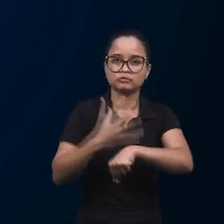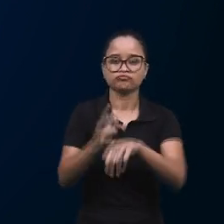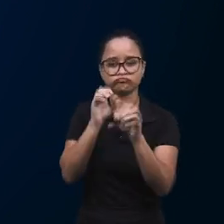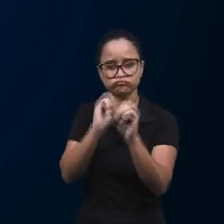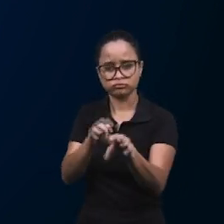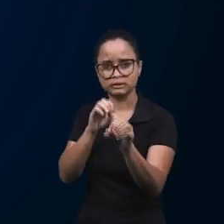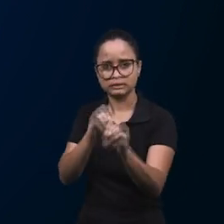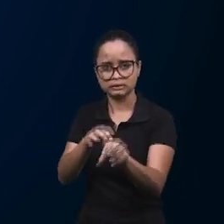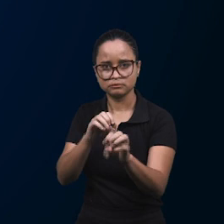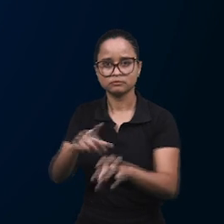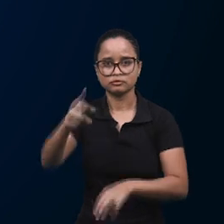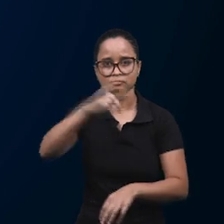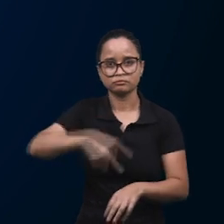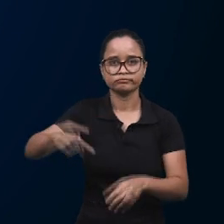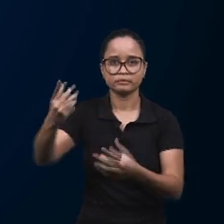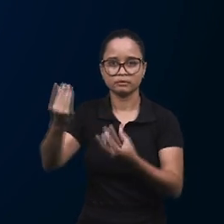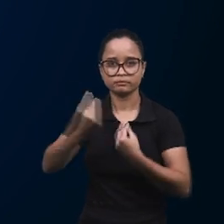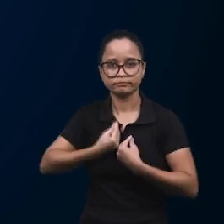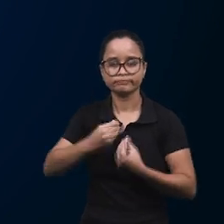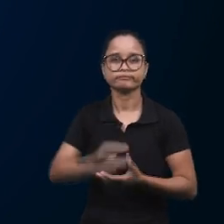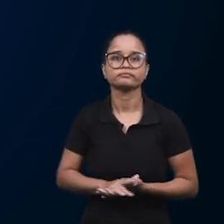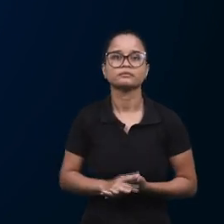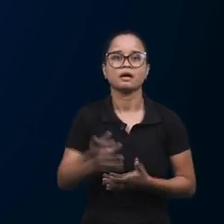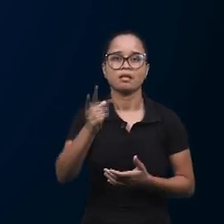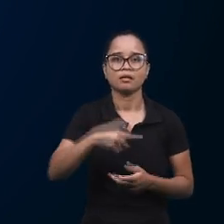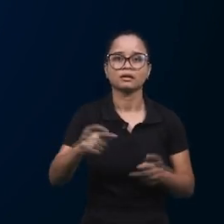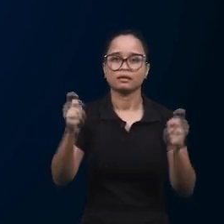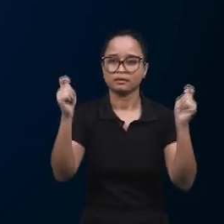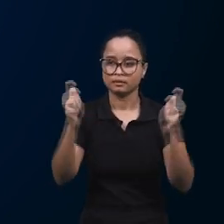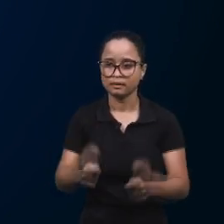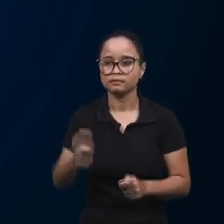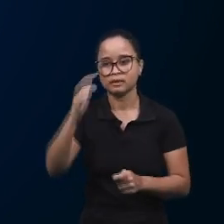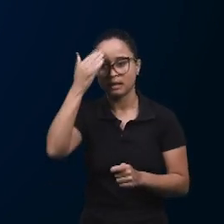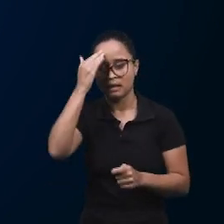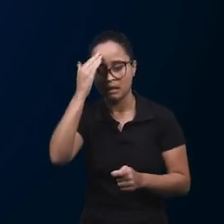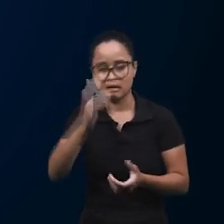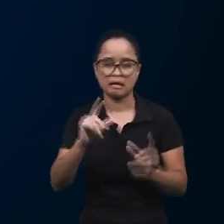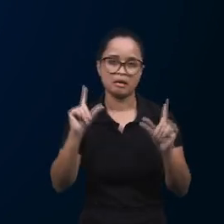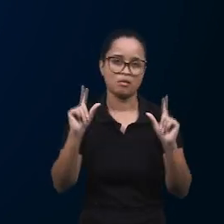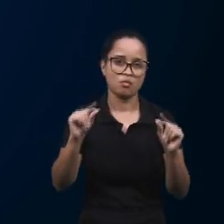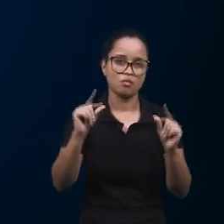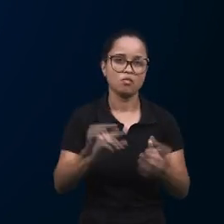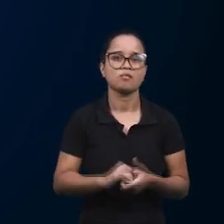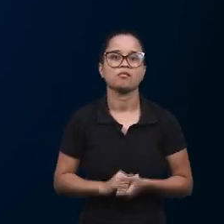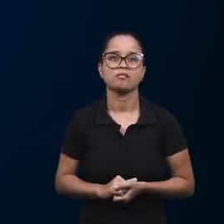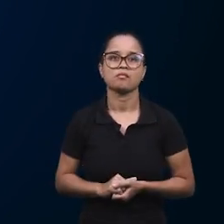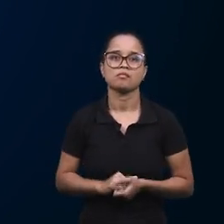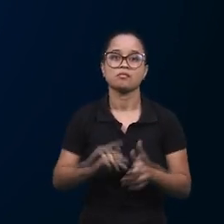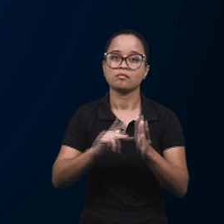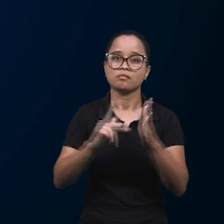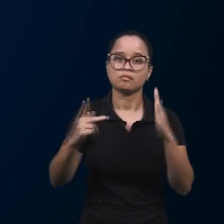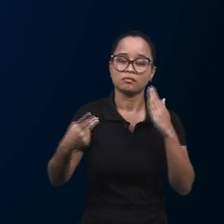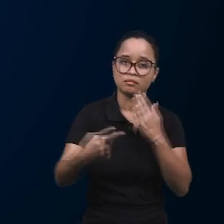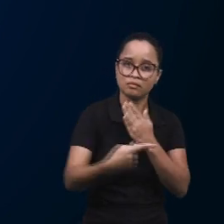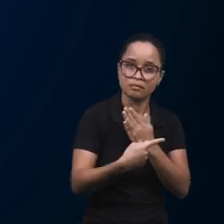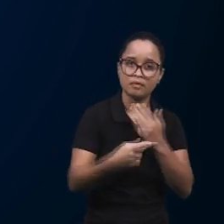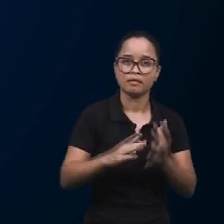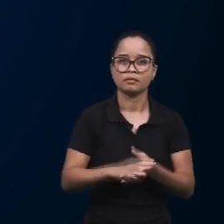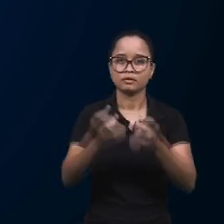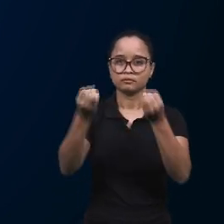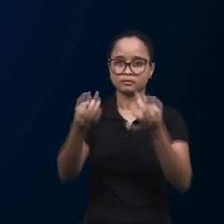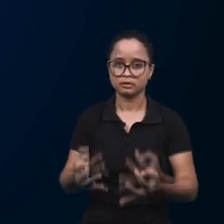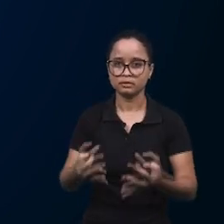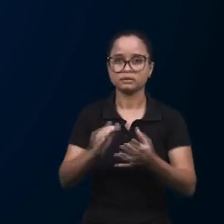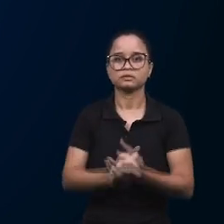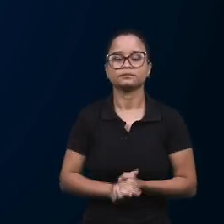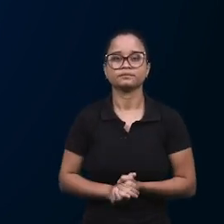todo esse ensino nos foi concedido, nós podemos dizer que assim como as parábolas contam, assim